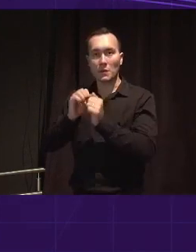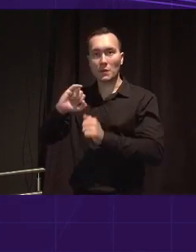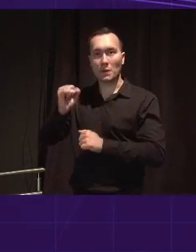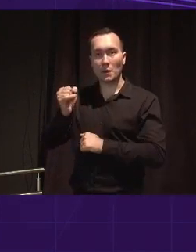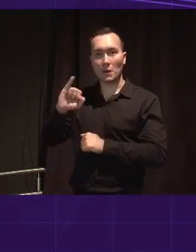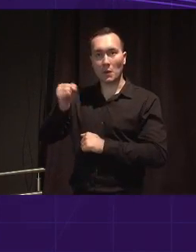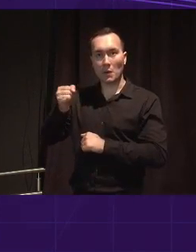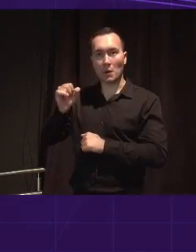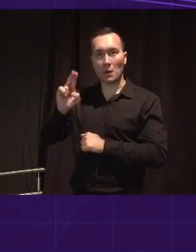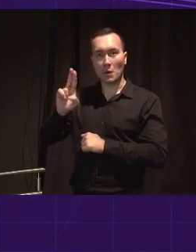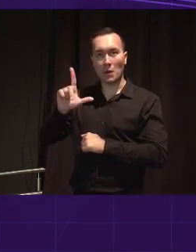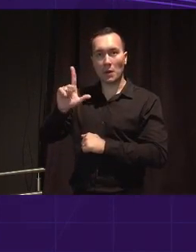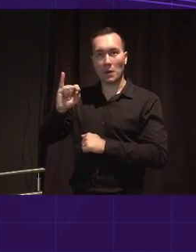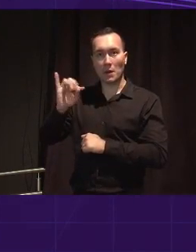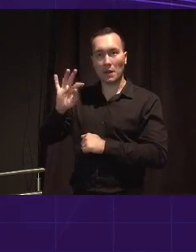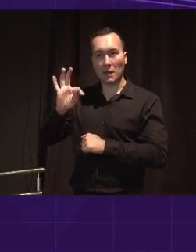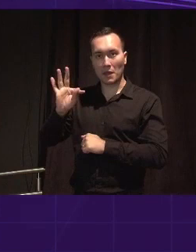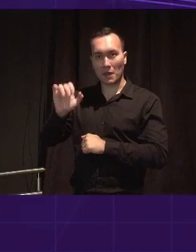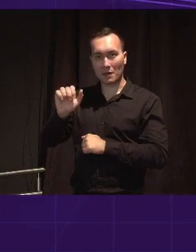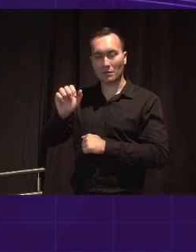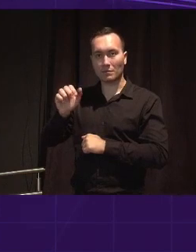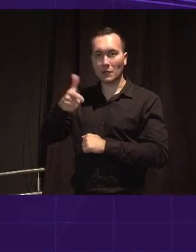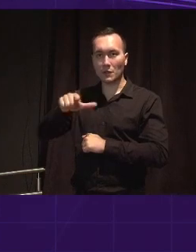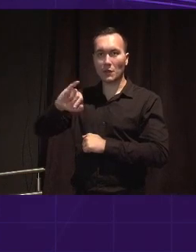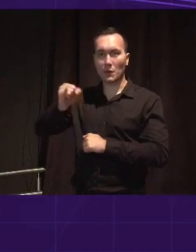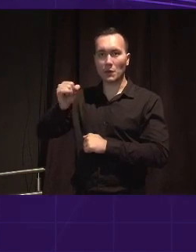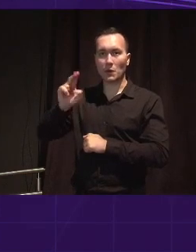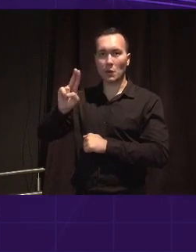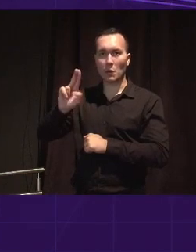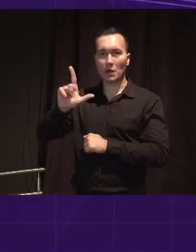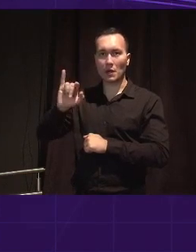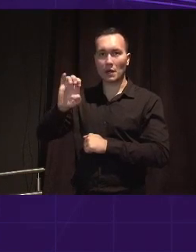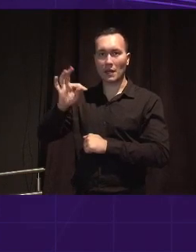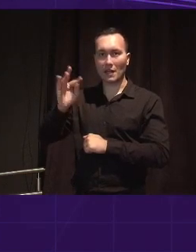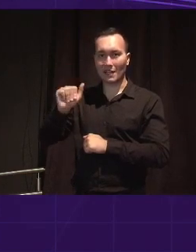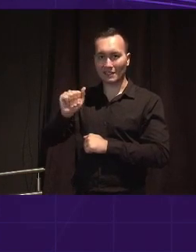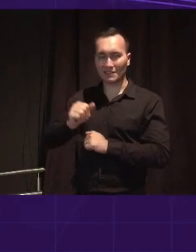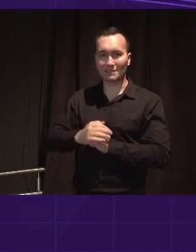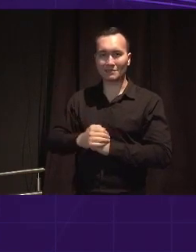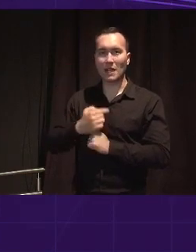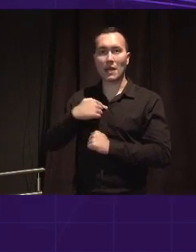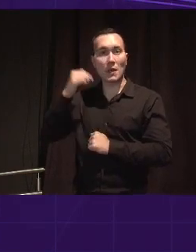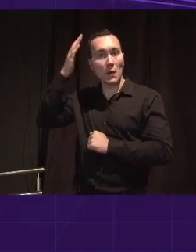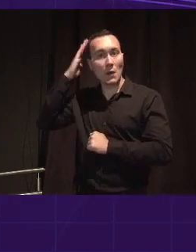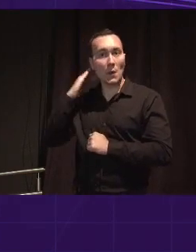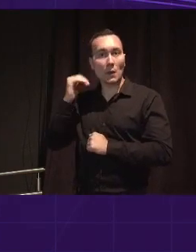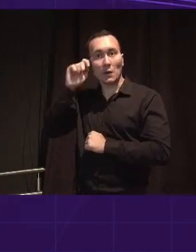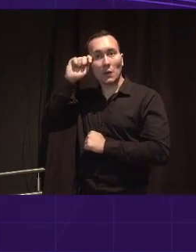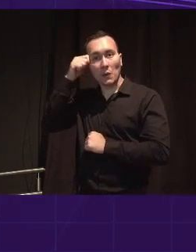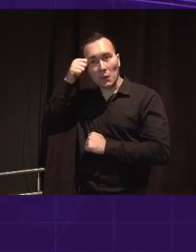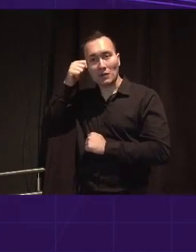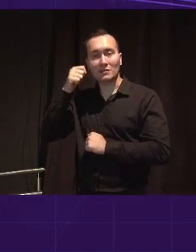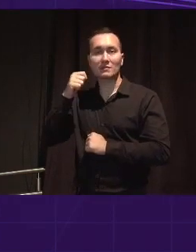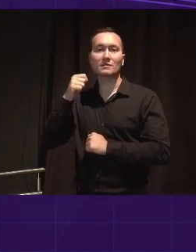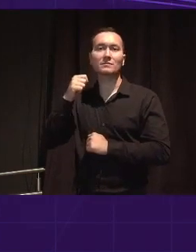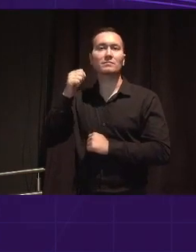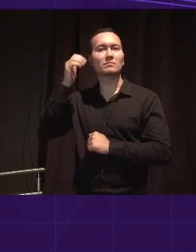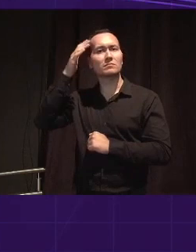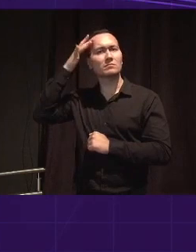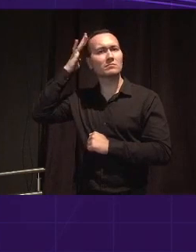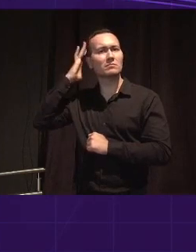uns bons anos. Também sou cabelo escuro com algumas